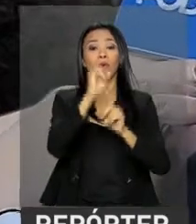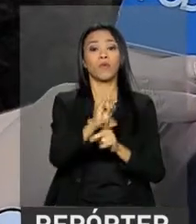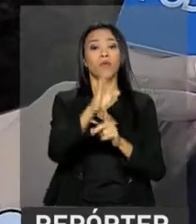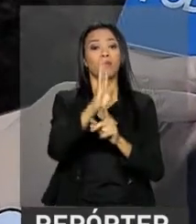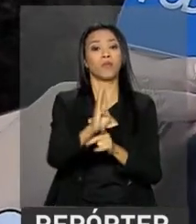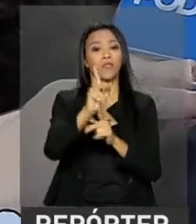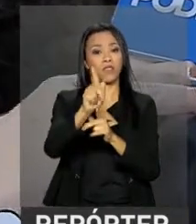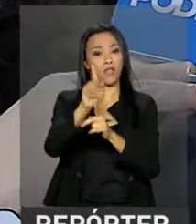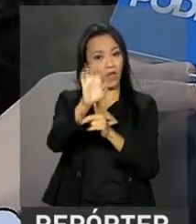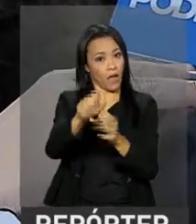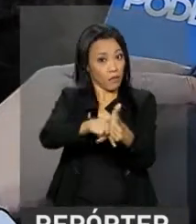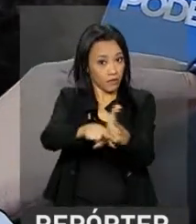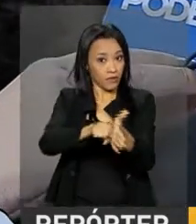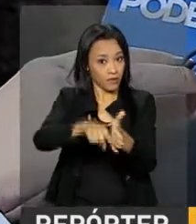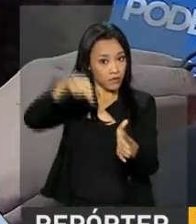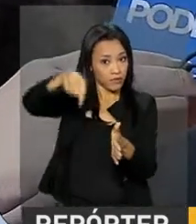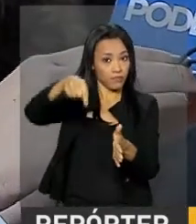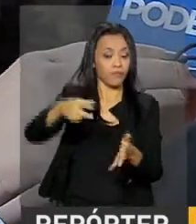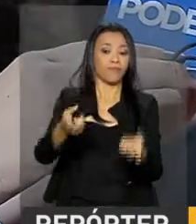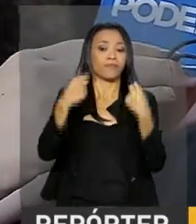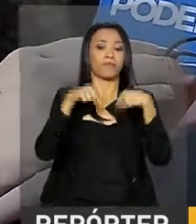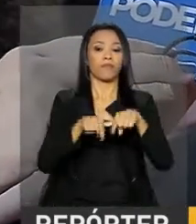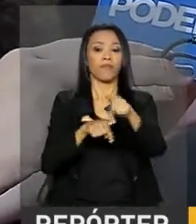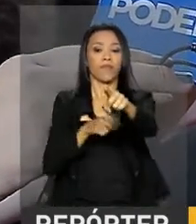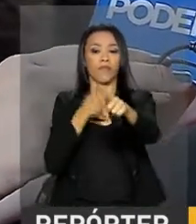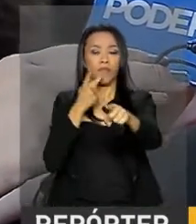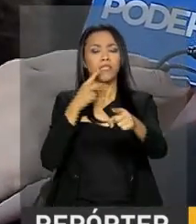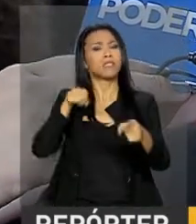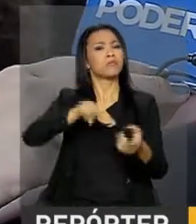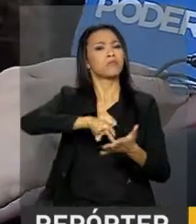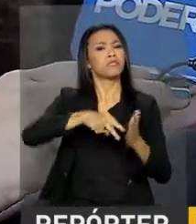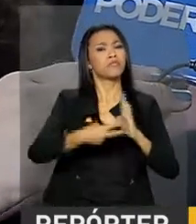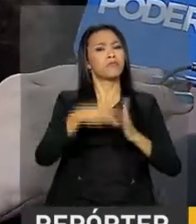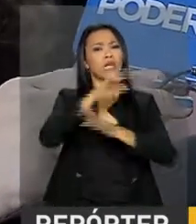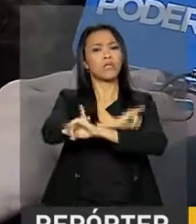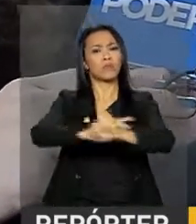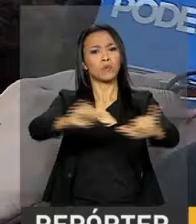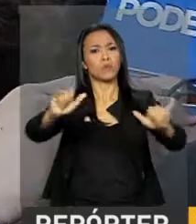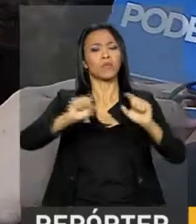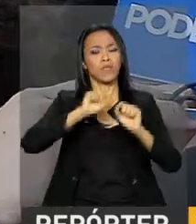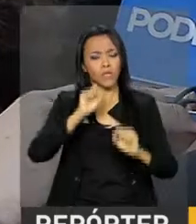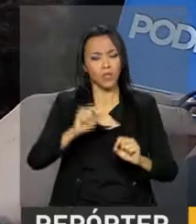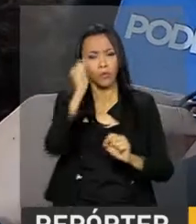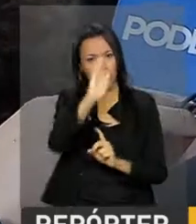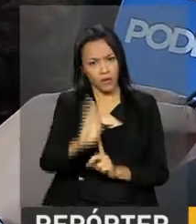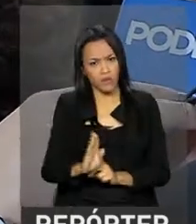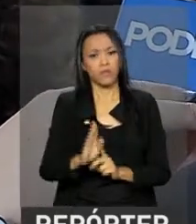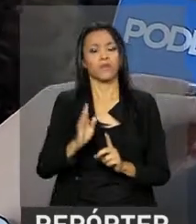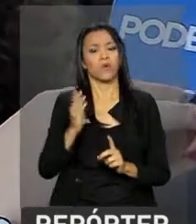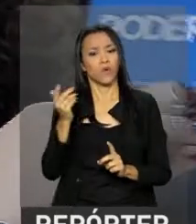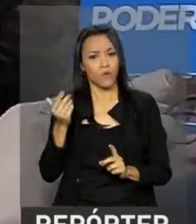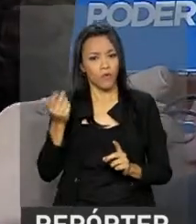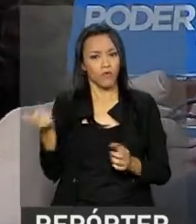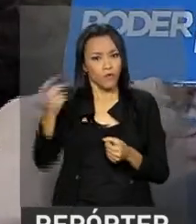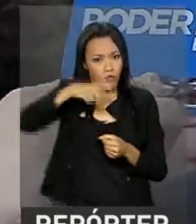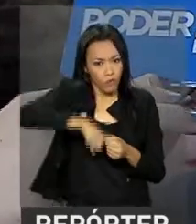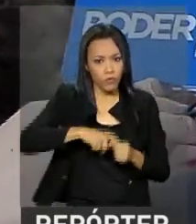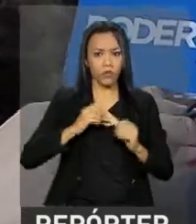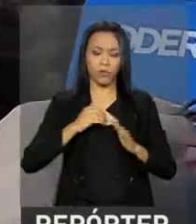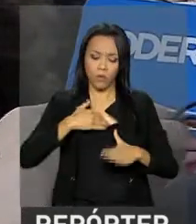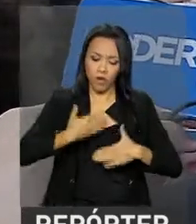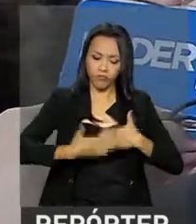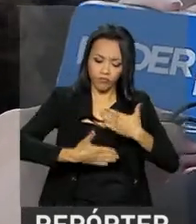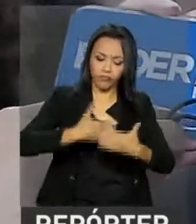Isso significa que o Brasil, de fato, retornou à rota de crescimento e já